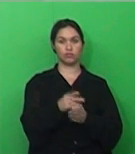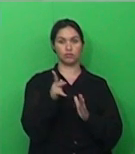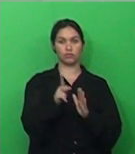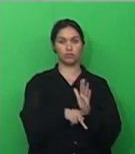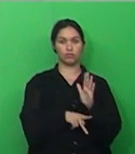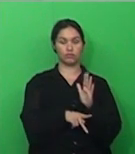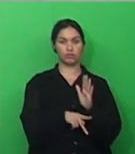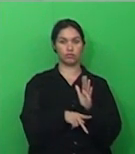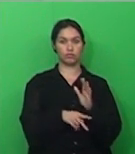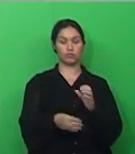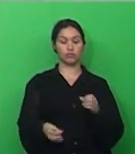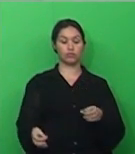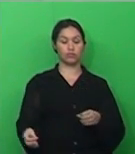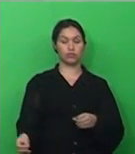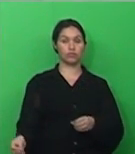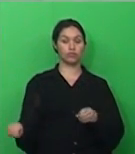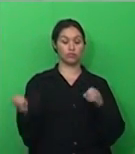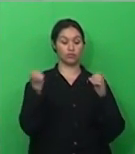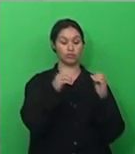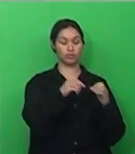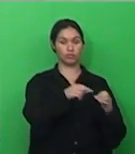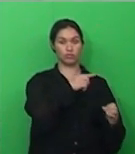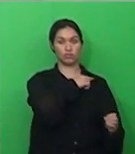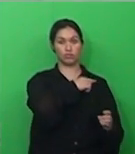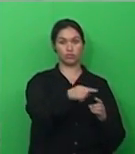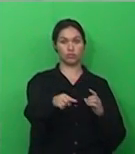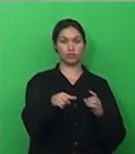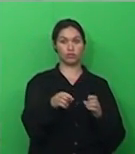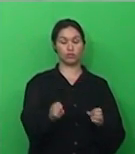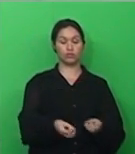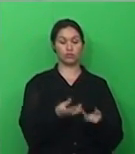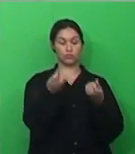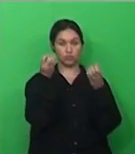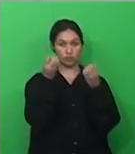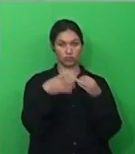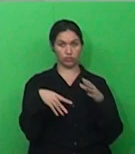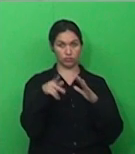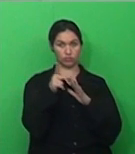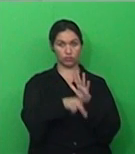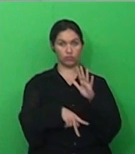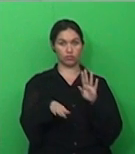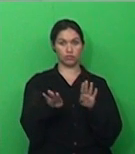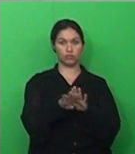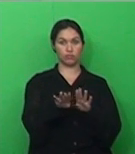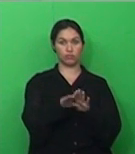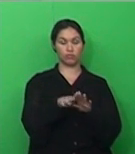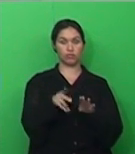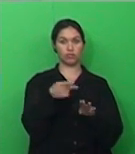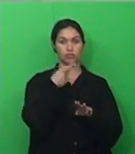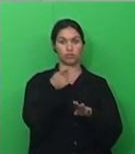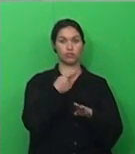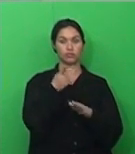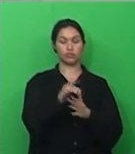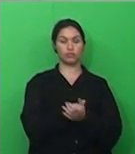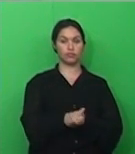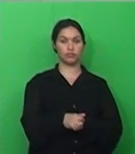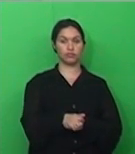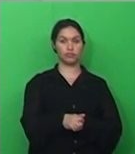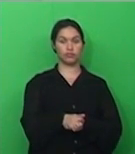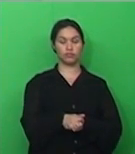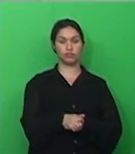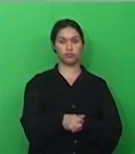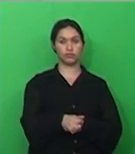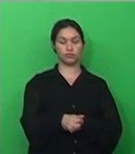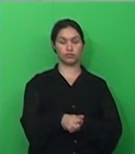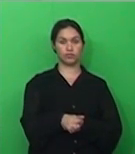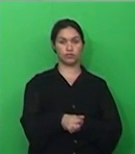um veto total dele, então vou discorrer um pouquinho sobre o projeto e também discorrer sobre os pontos que foram elencados